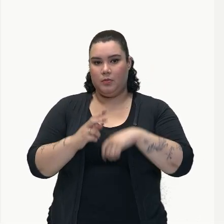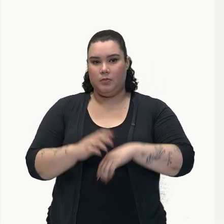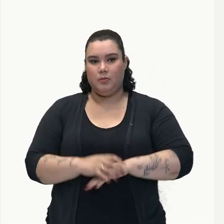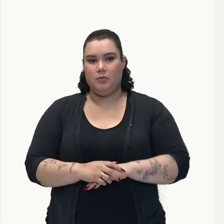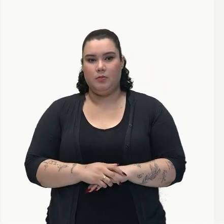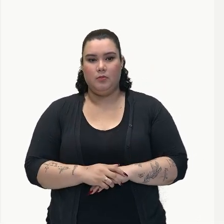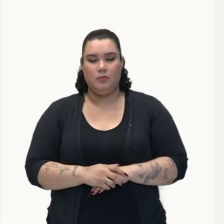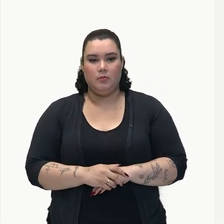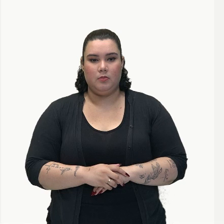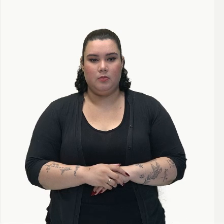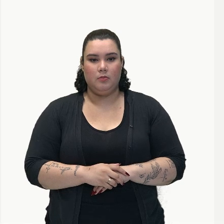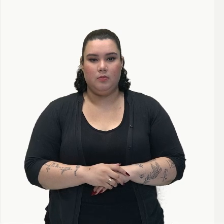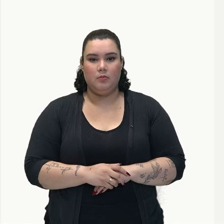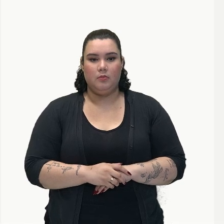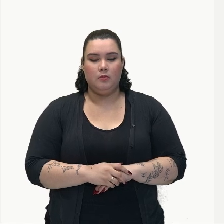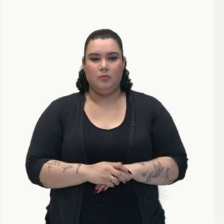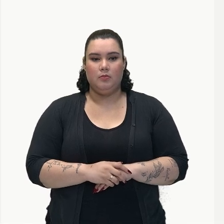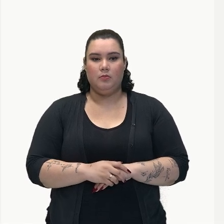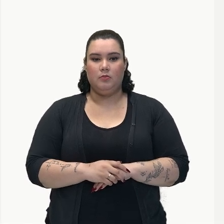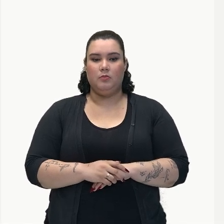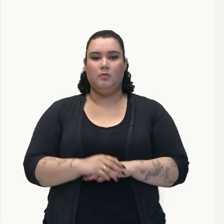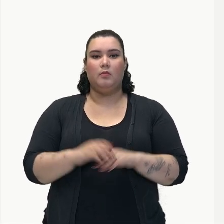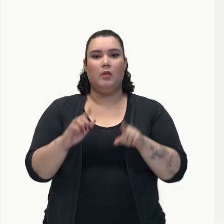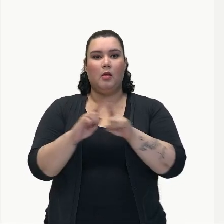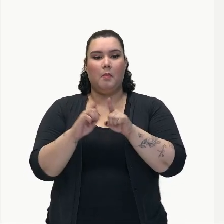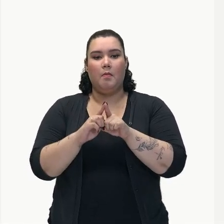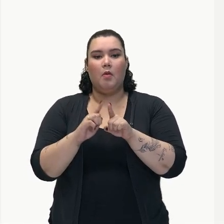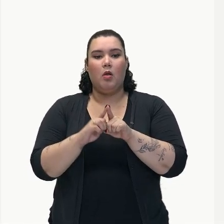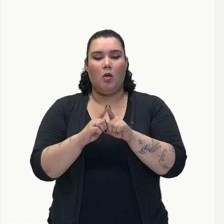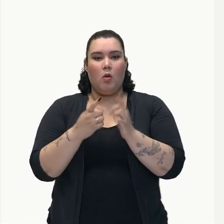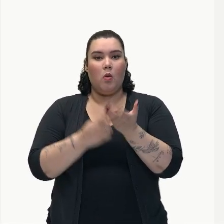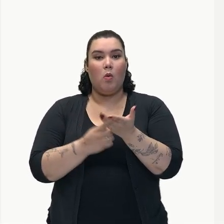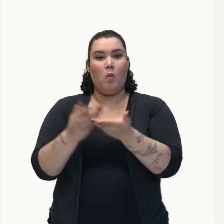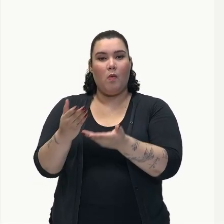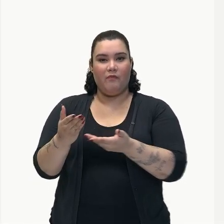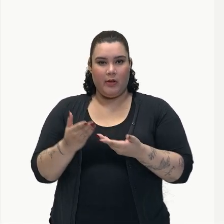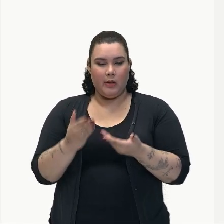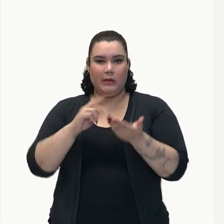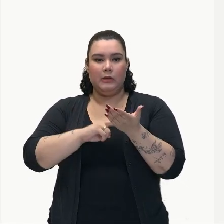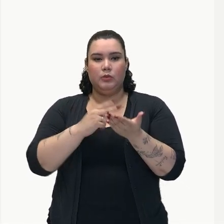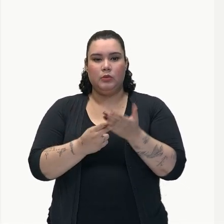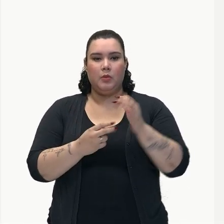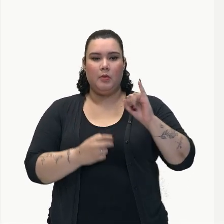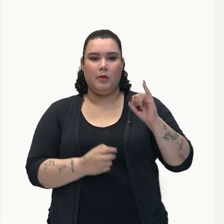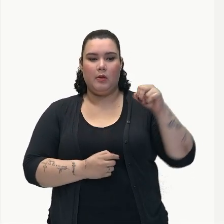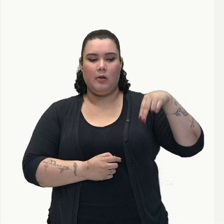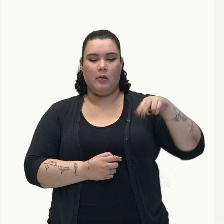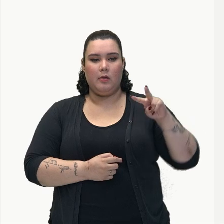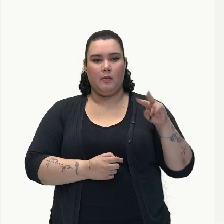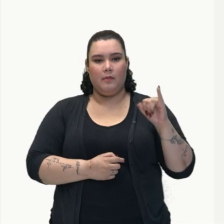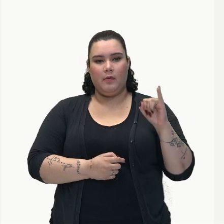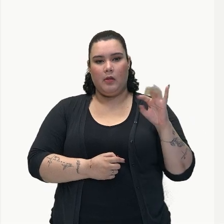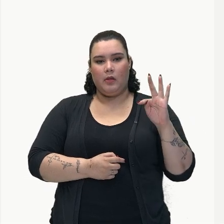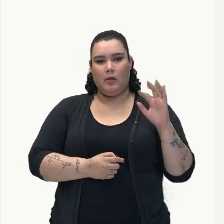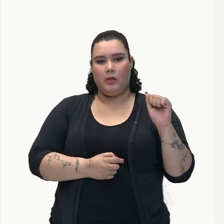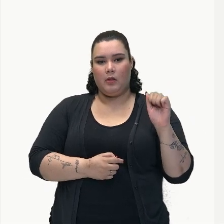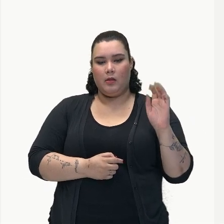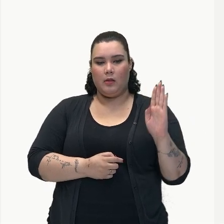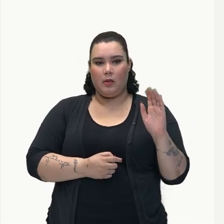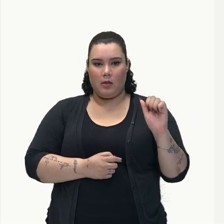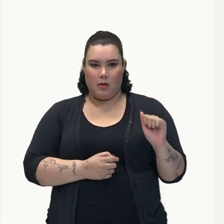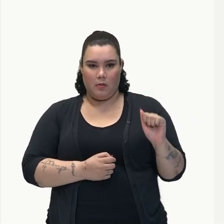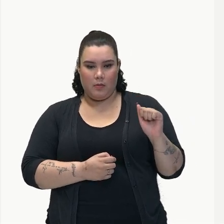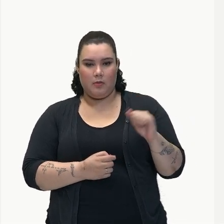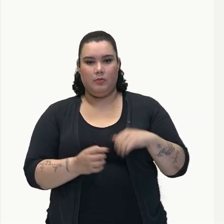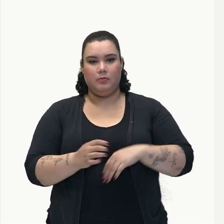sempre invitava, ou seja, convidava a minha amiga. Aí lá na frente, né, comigo lo